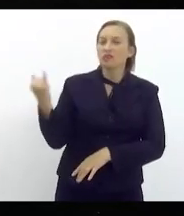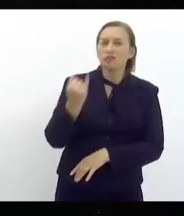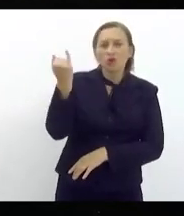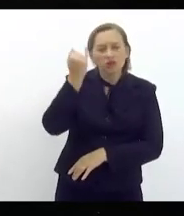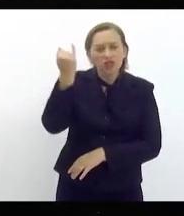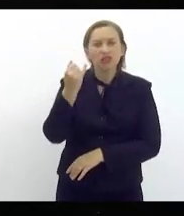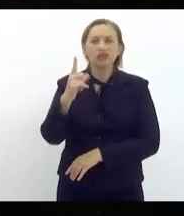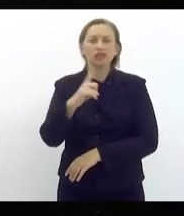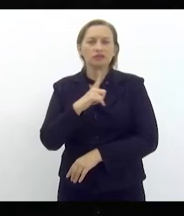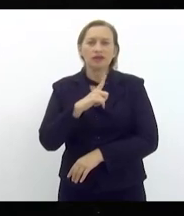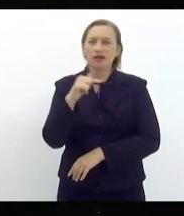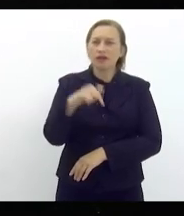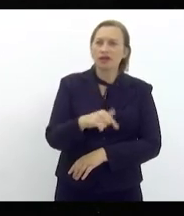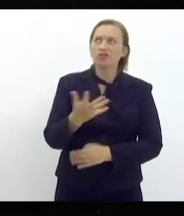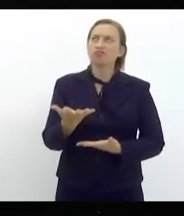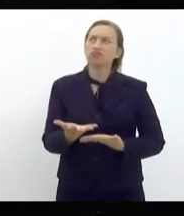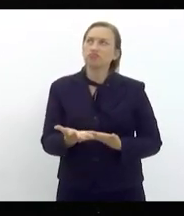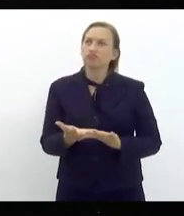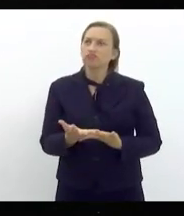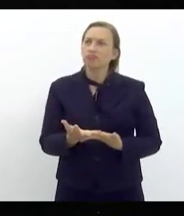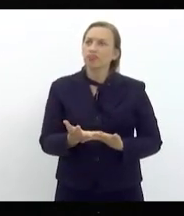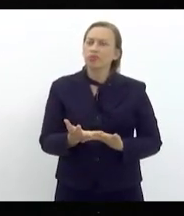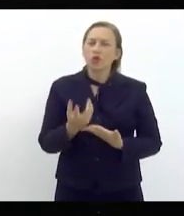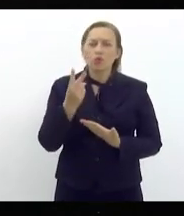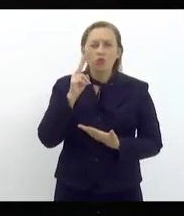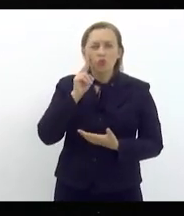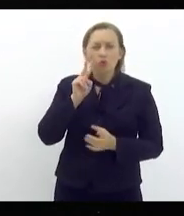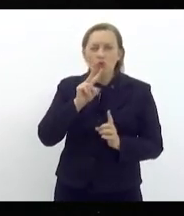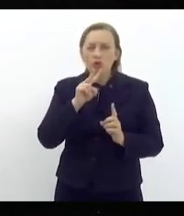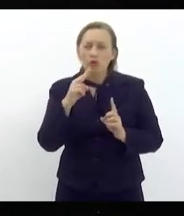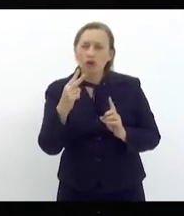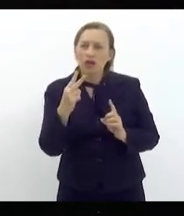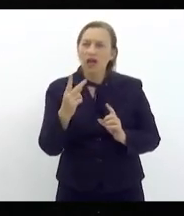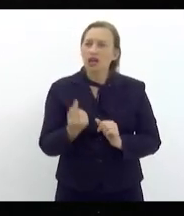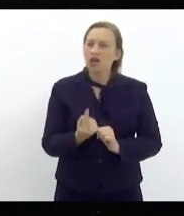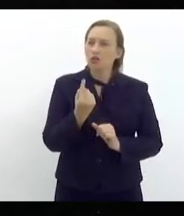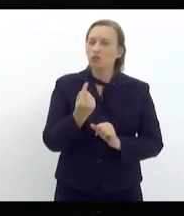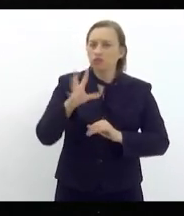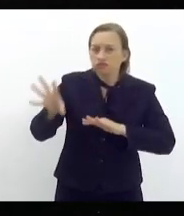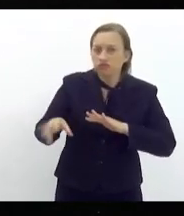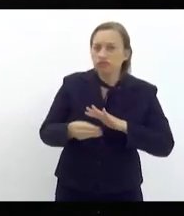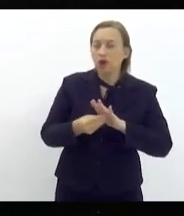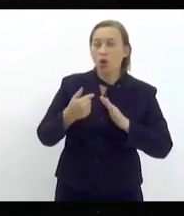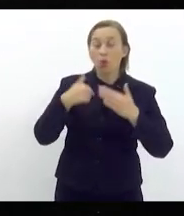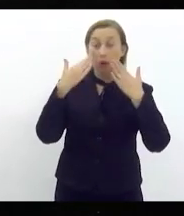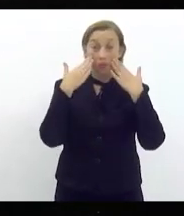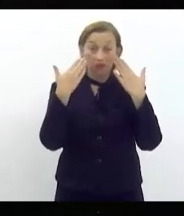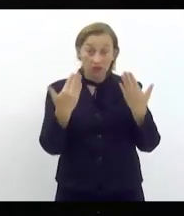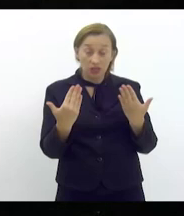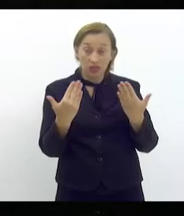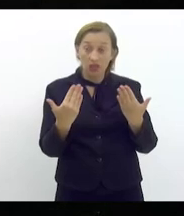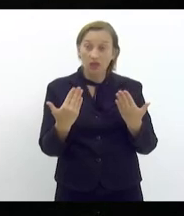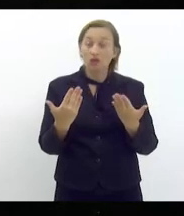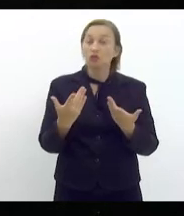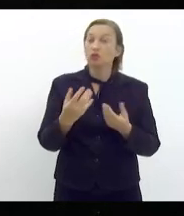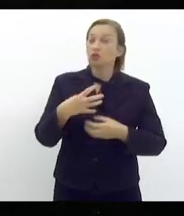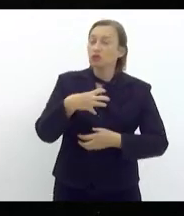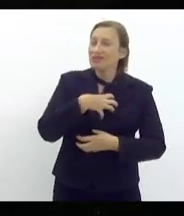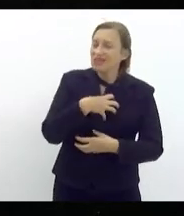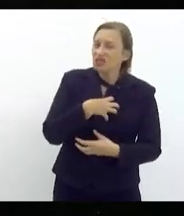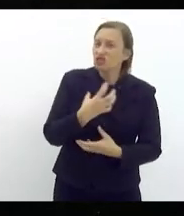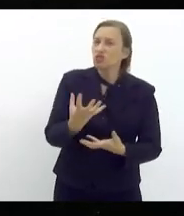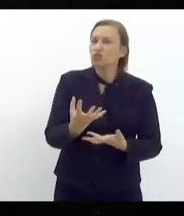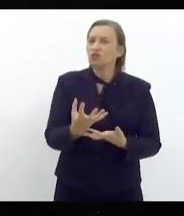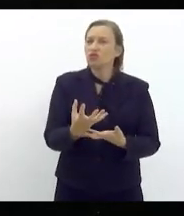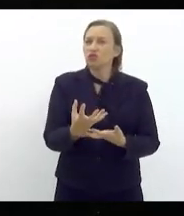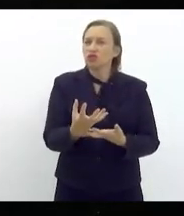gente tenha aqui o olhar de que uma das emendas que eu apresentei foi no sentido de buscar